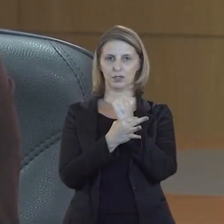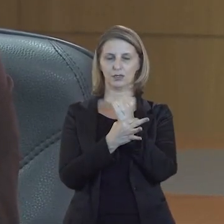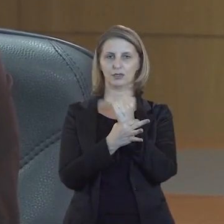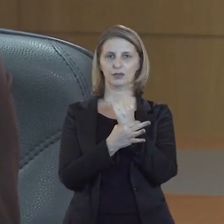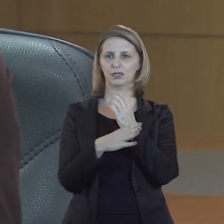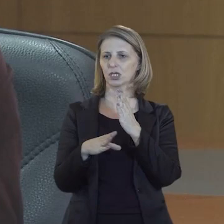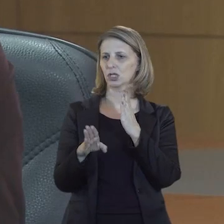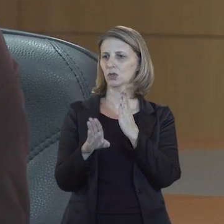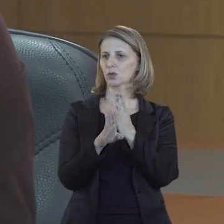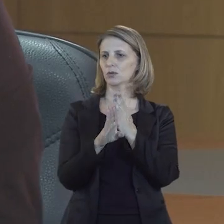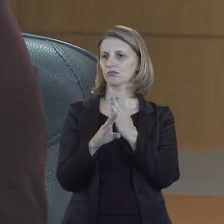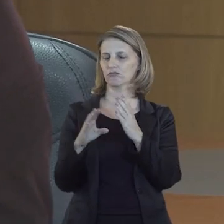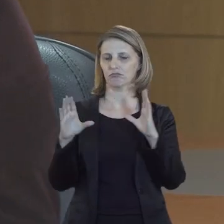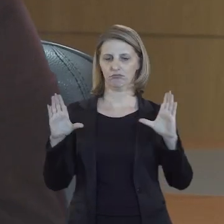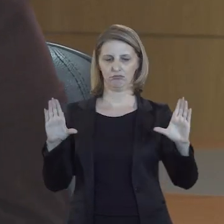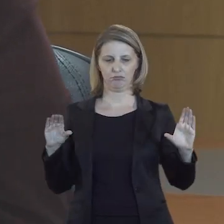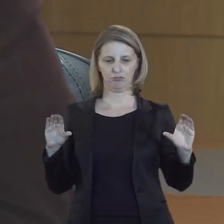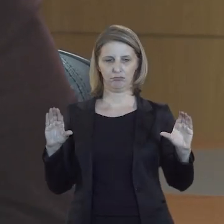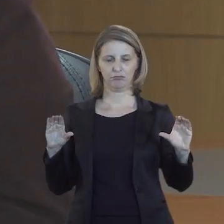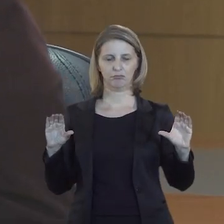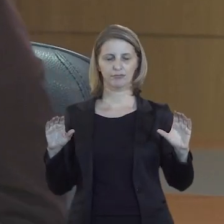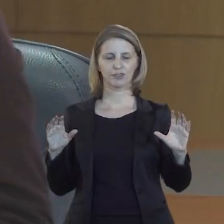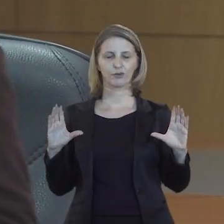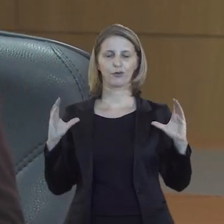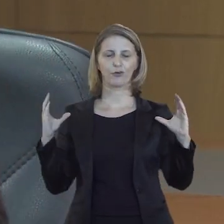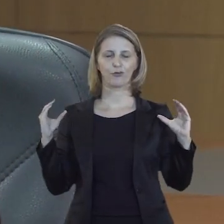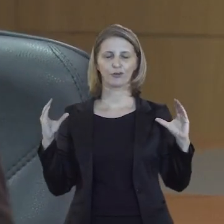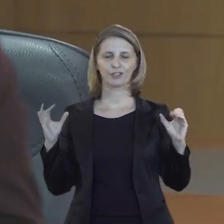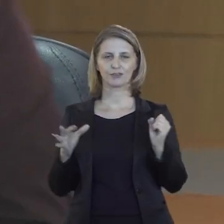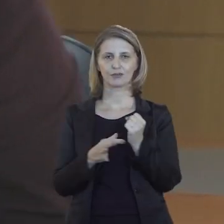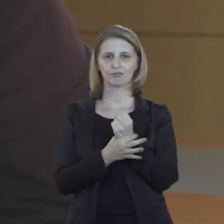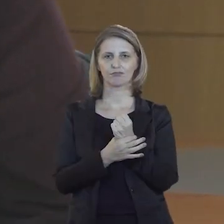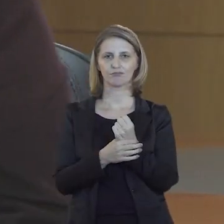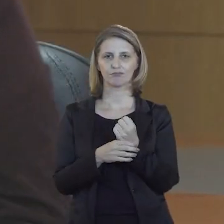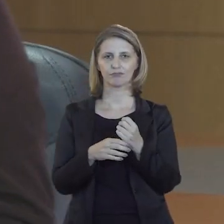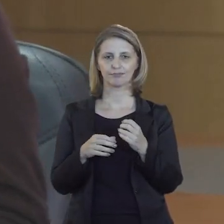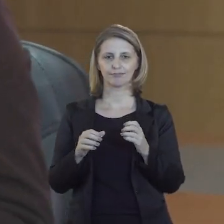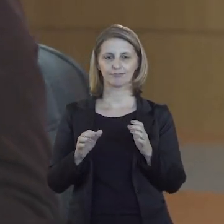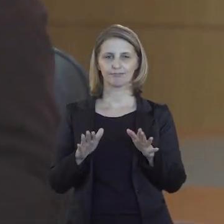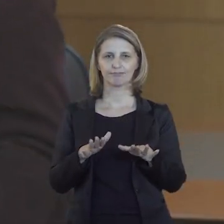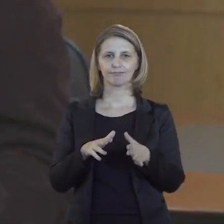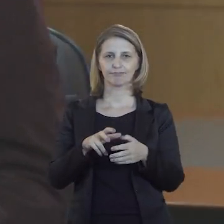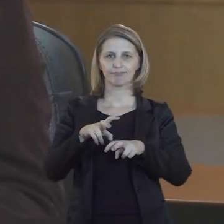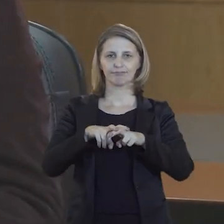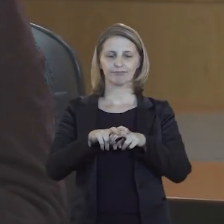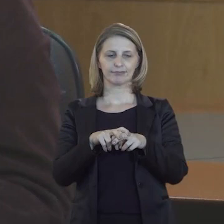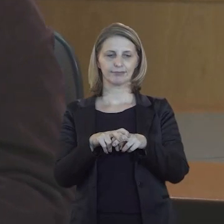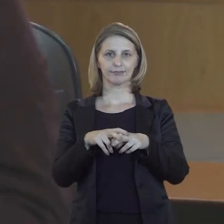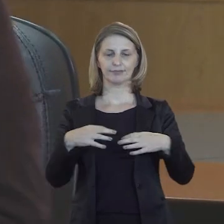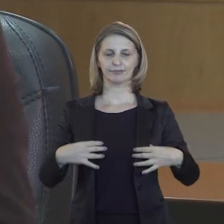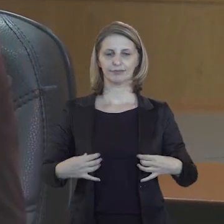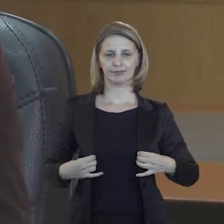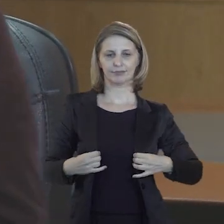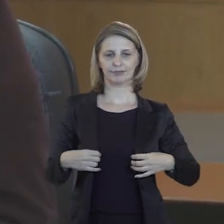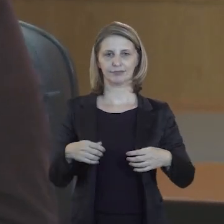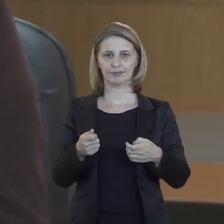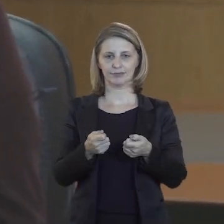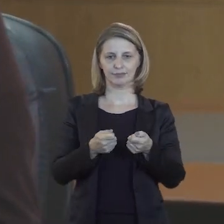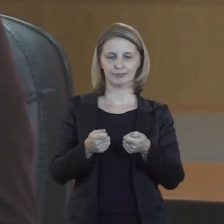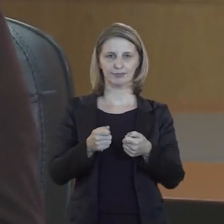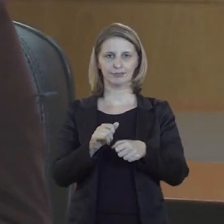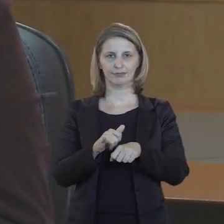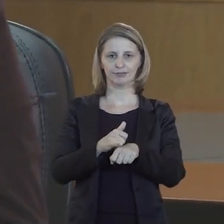e segura. Encontra uma forma confortável e segura para você sentar. Se ajusta aí a sua cadeira de uma